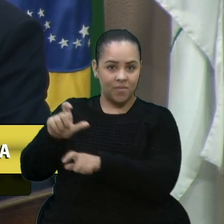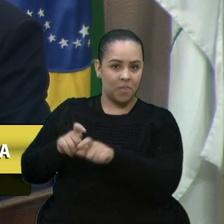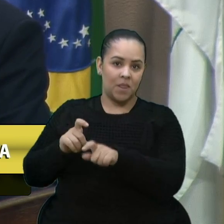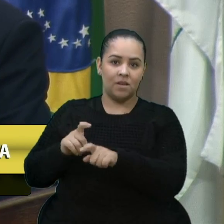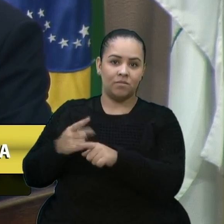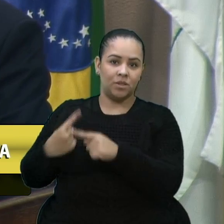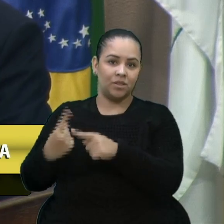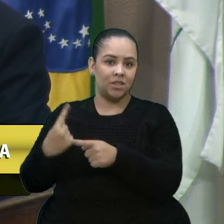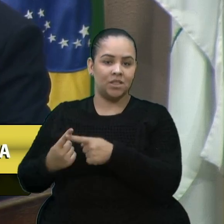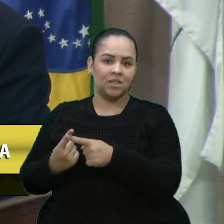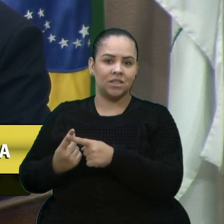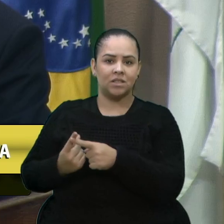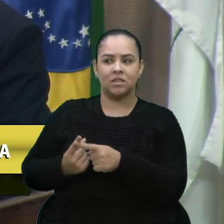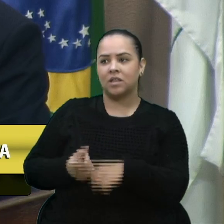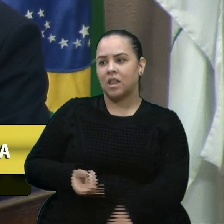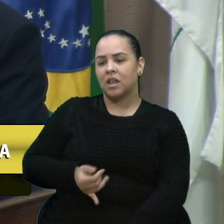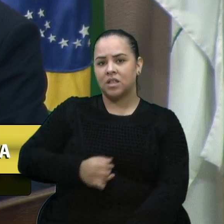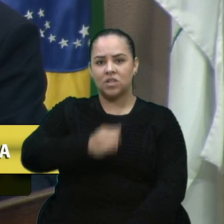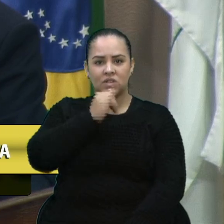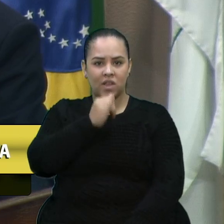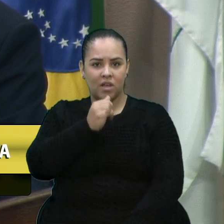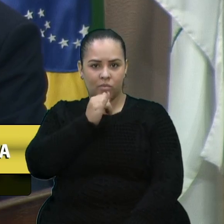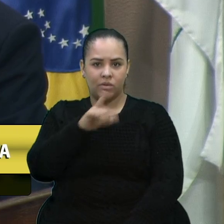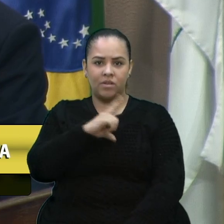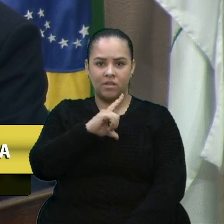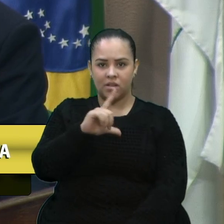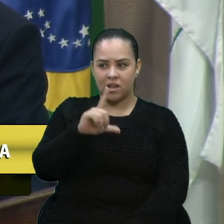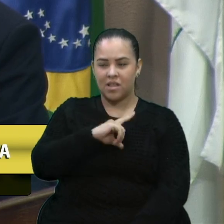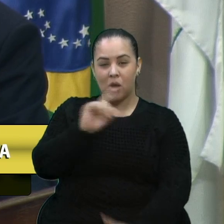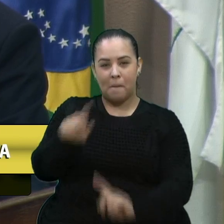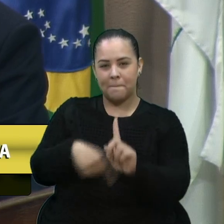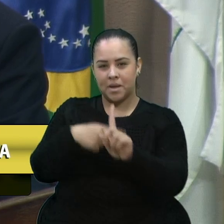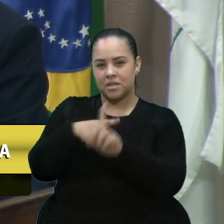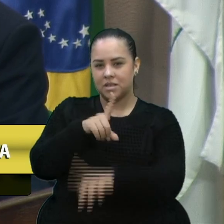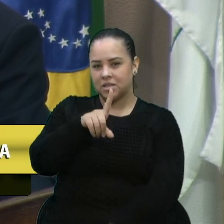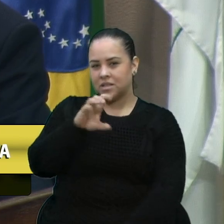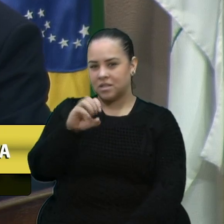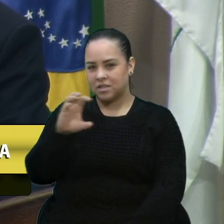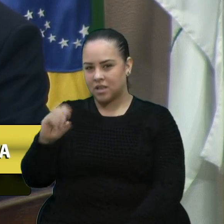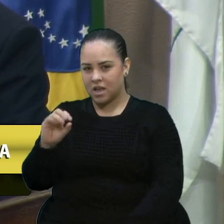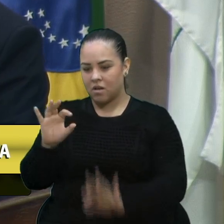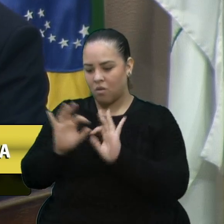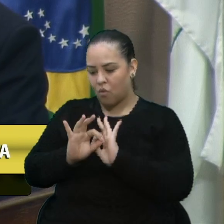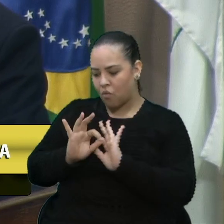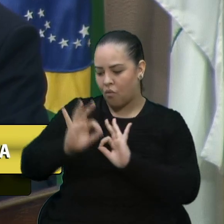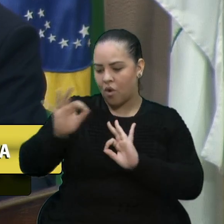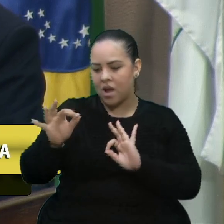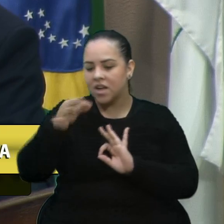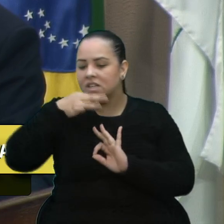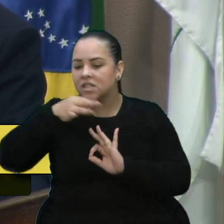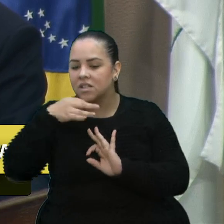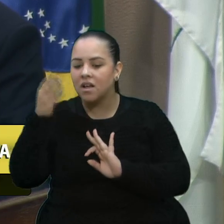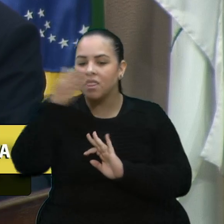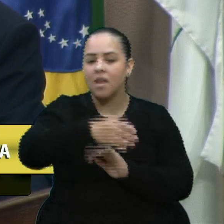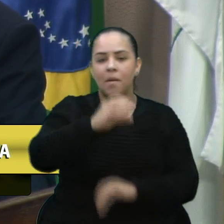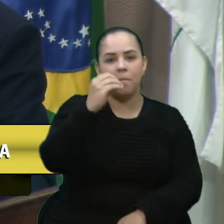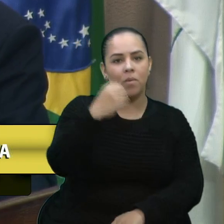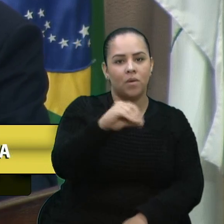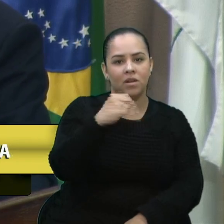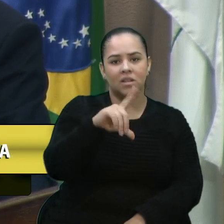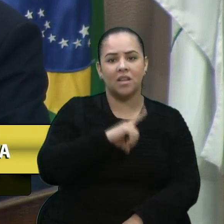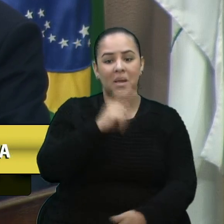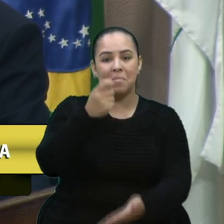título exemplificativo, o trecho de pouco mais de 100 quilômetros entre Caxias e Porto Alegre, o usuário terá que pagar